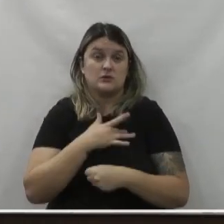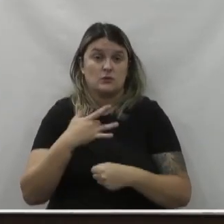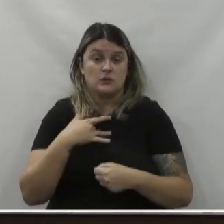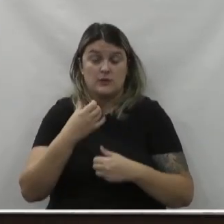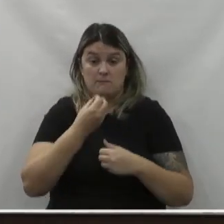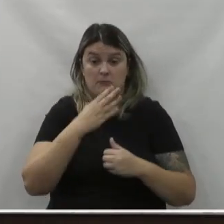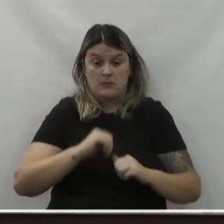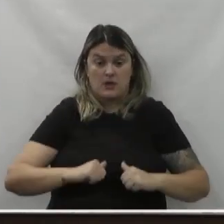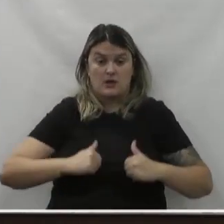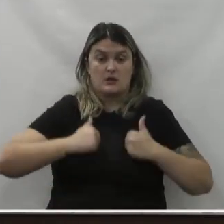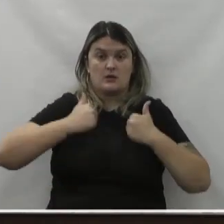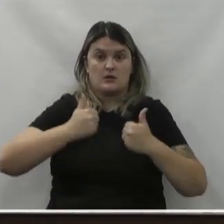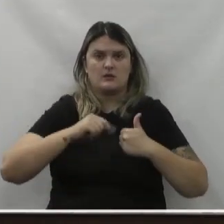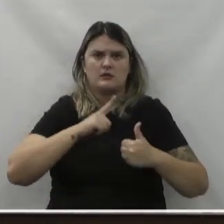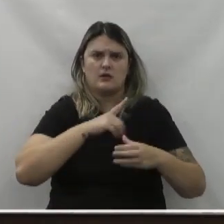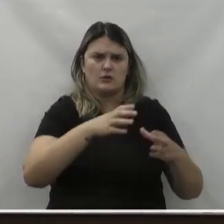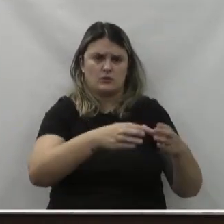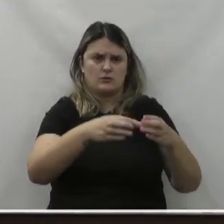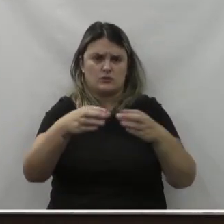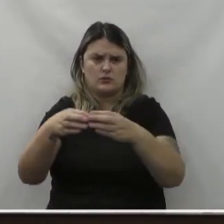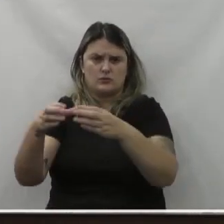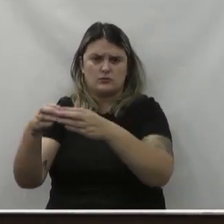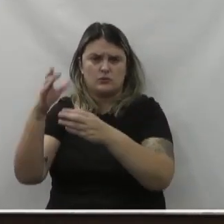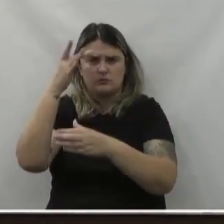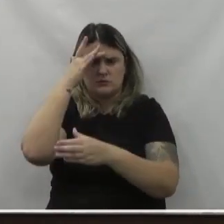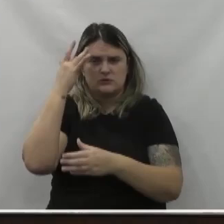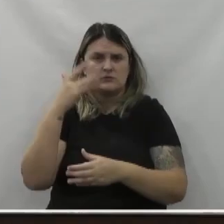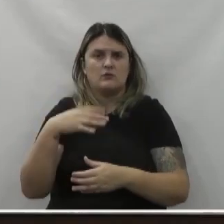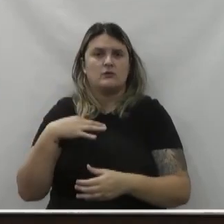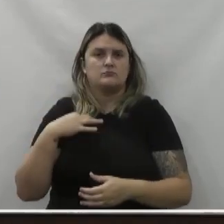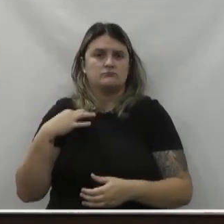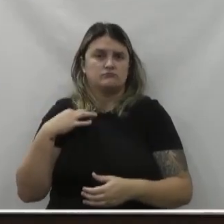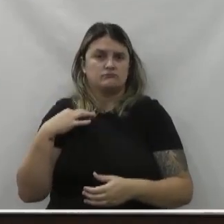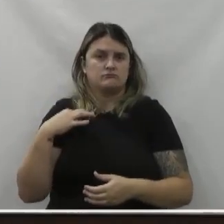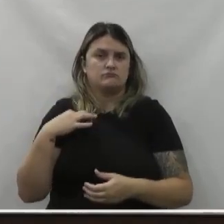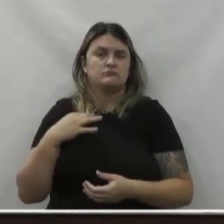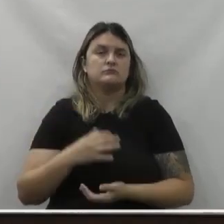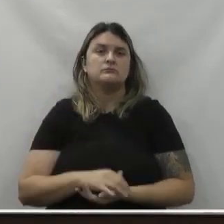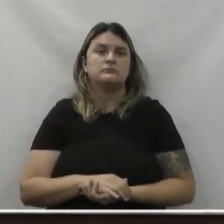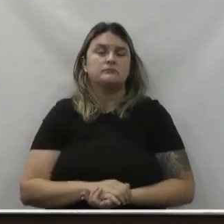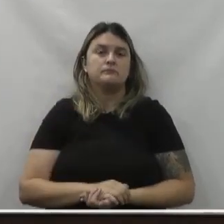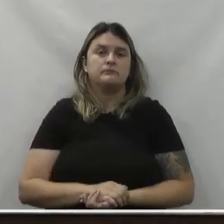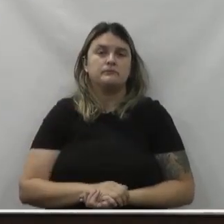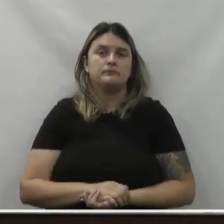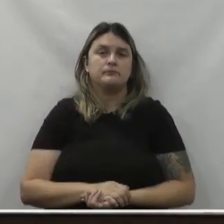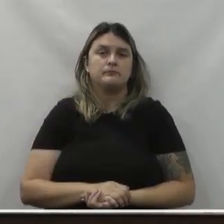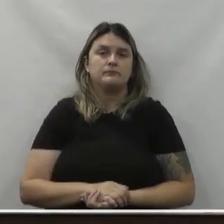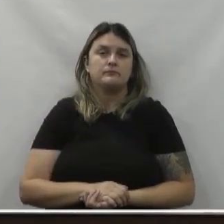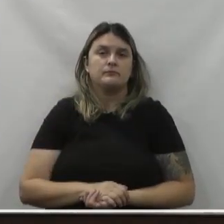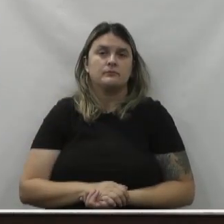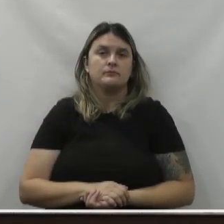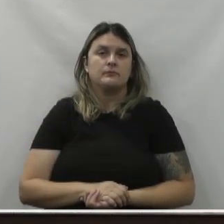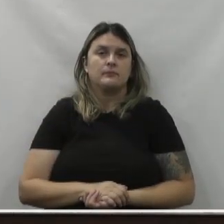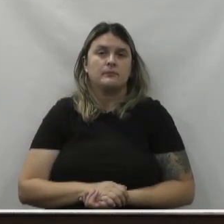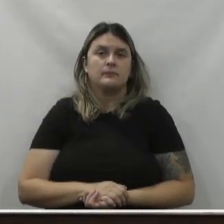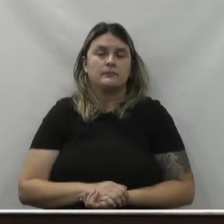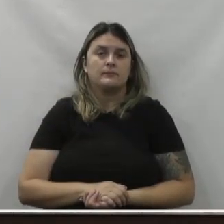diversos grupos voluntários, como idosos, pessoas com transtorno do espectro autista,